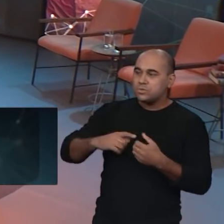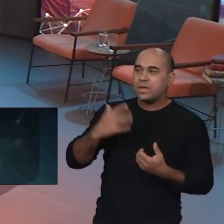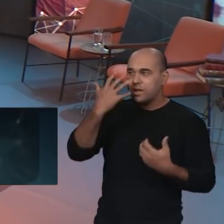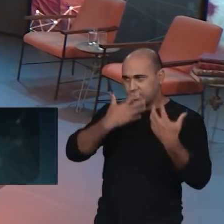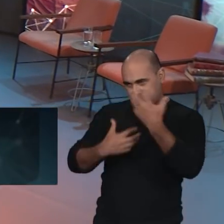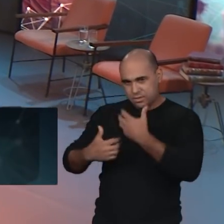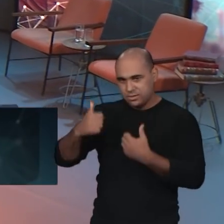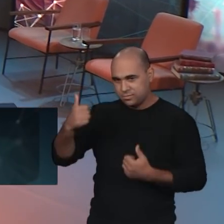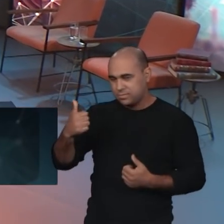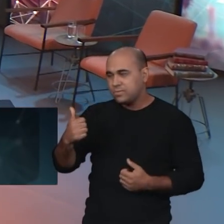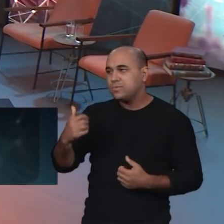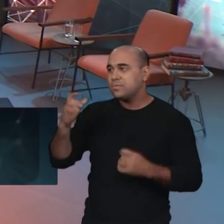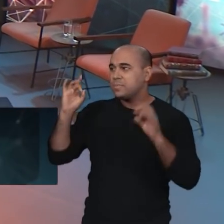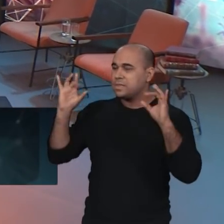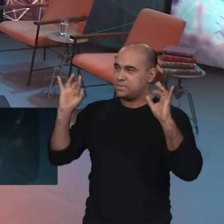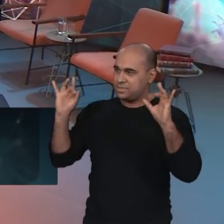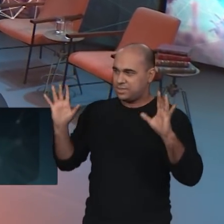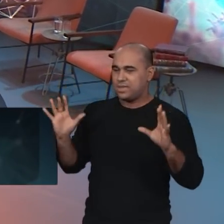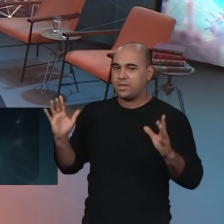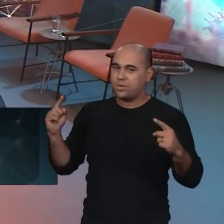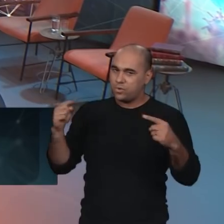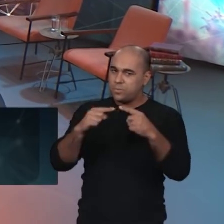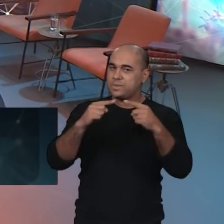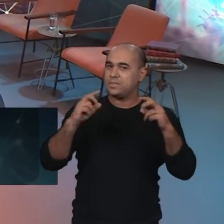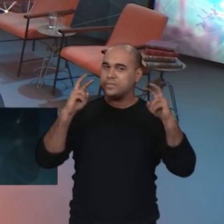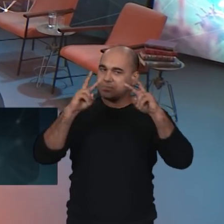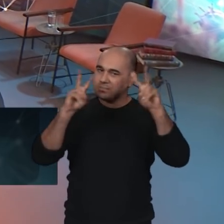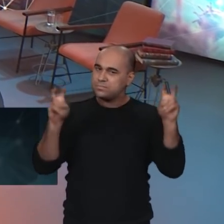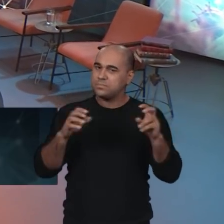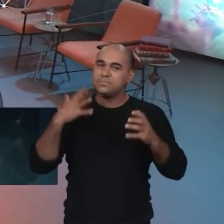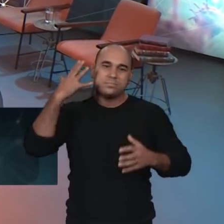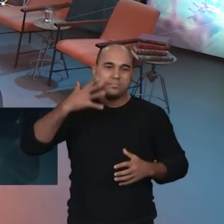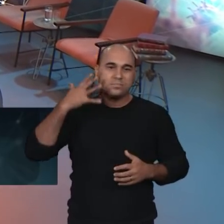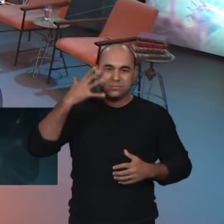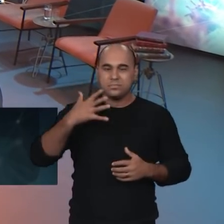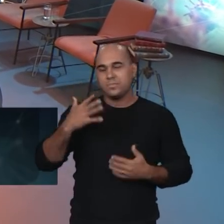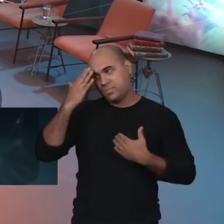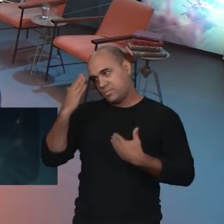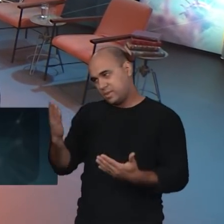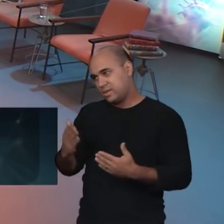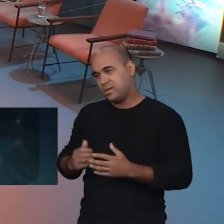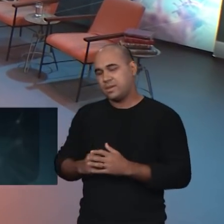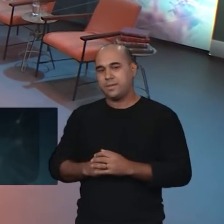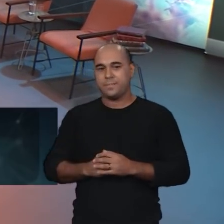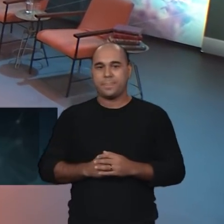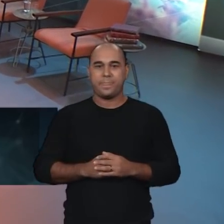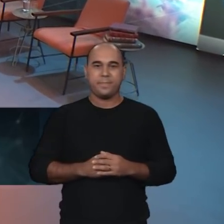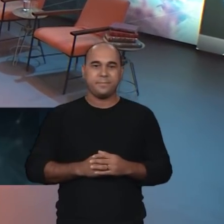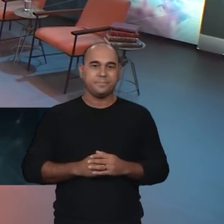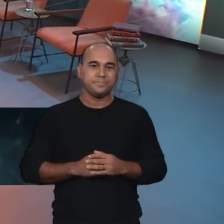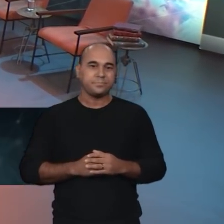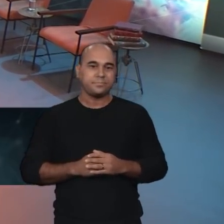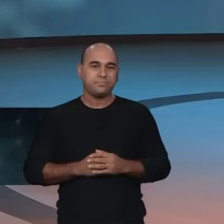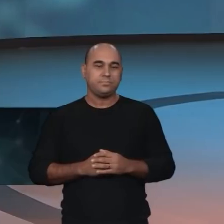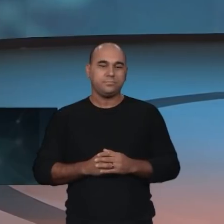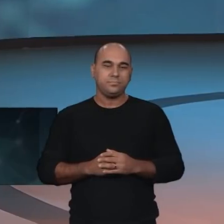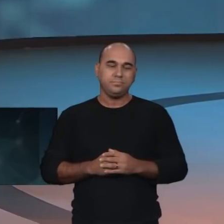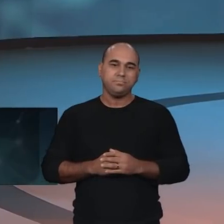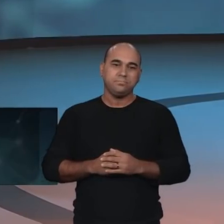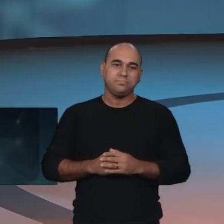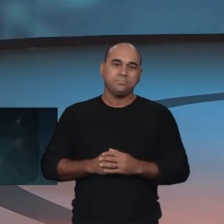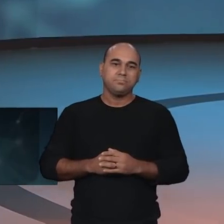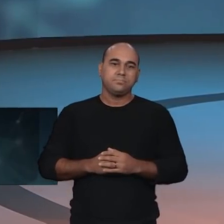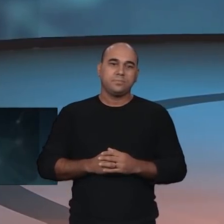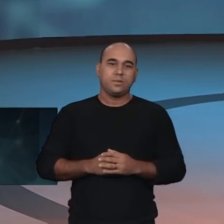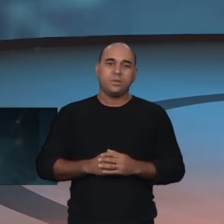cantar mais uma música muito especial que tem tudo a ver com o sermão, né, com a reflexão do Rodrigo Silva. Amém. Bem, E vamos então